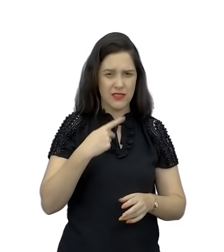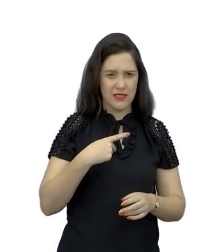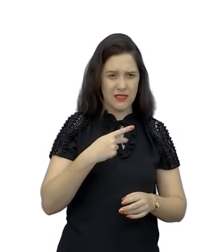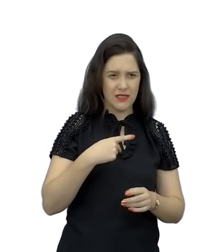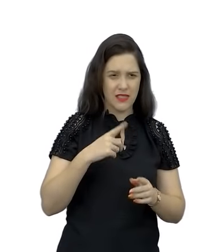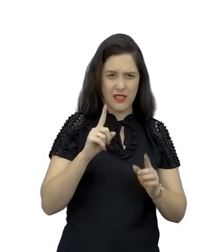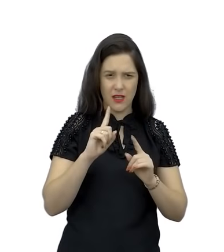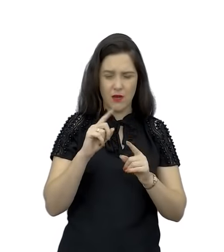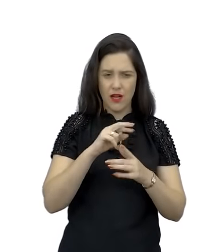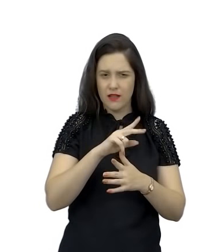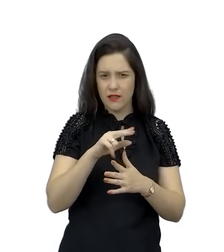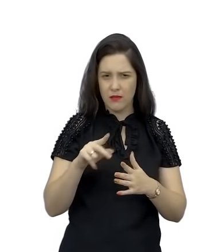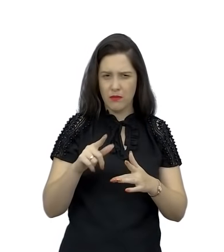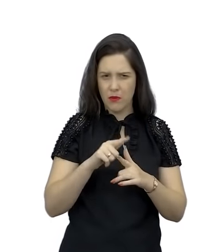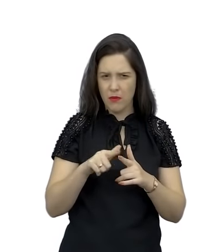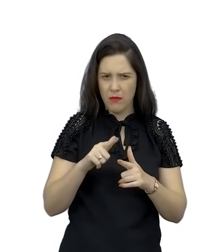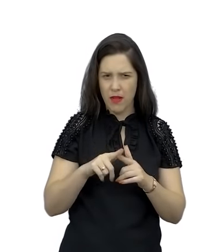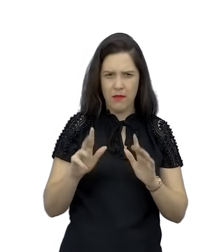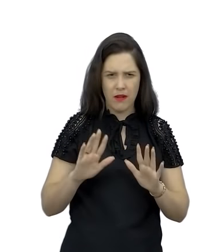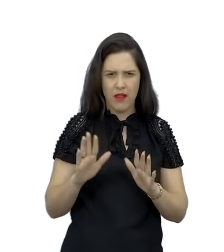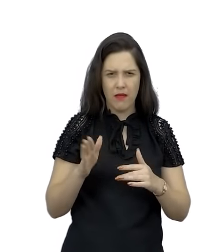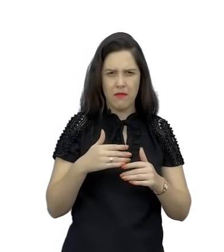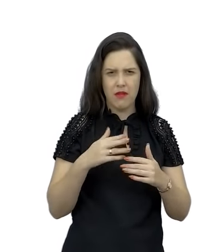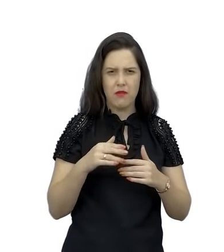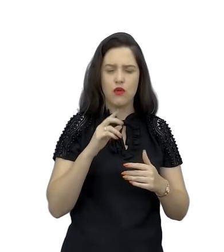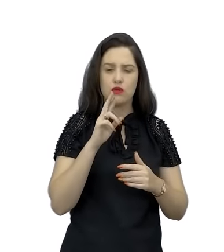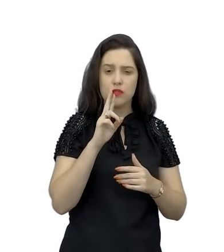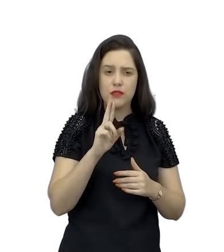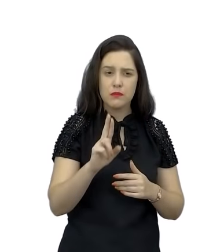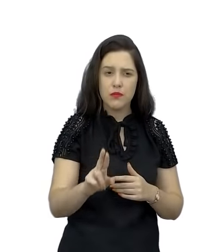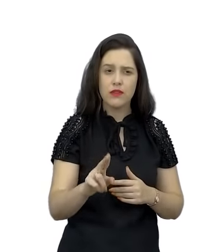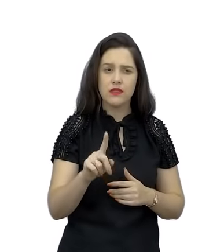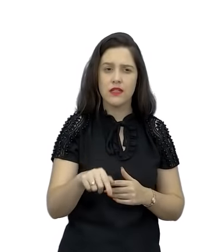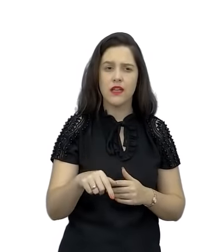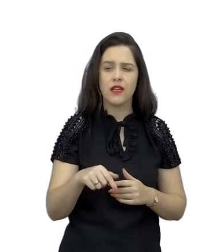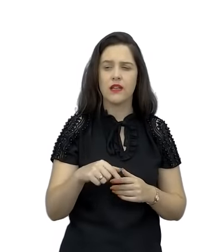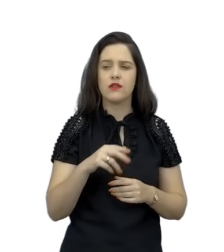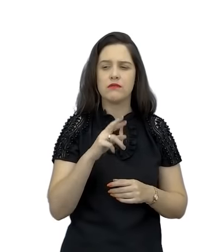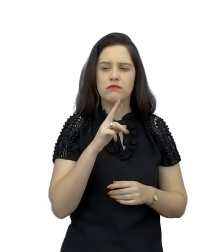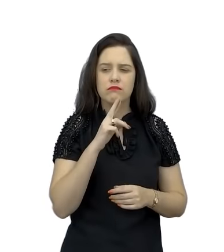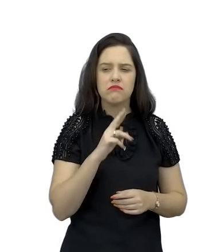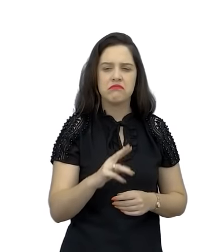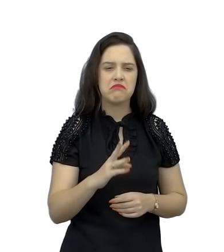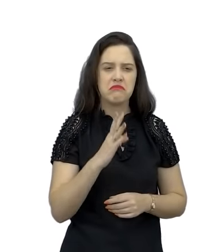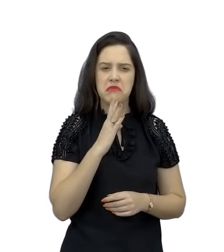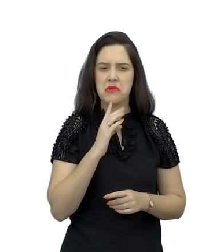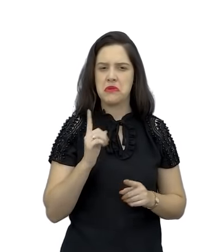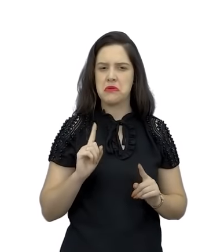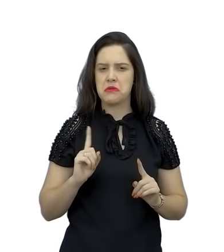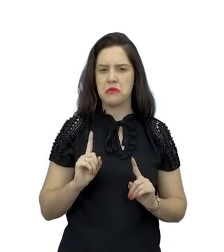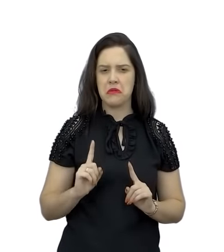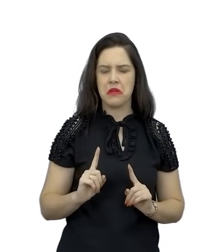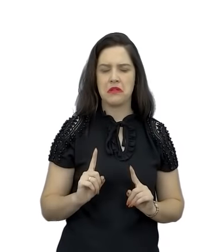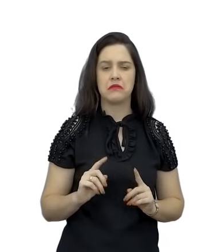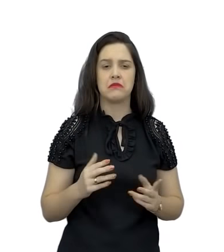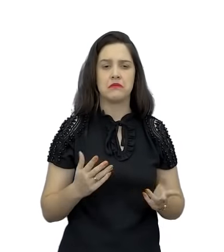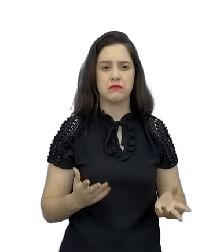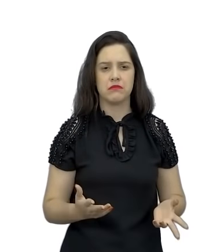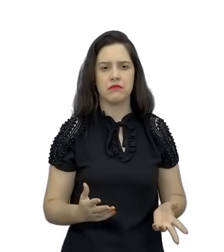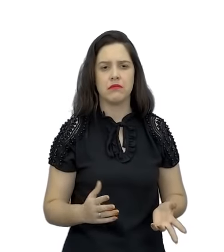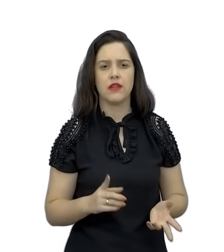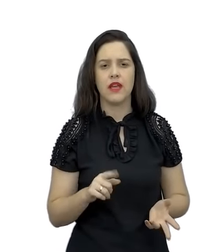o problema, nem mesmo aquela cuja resposta é desconhecida, mas uma questão cuja resposta